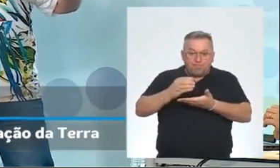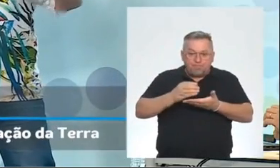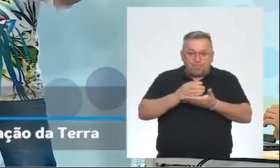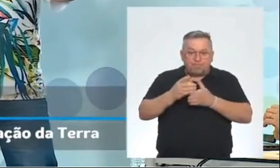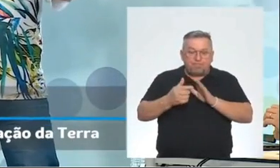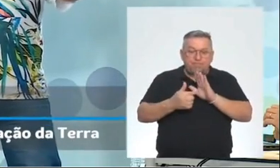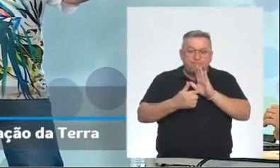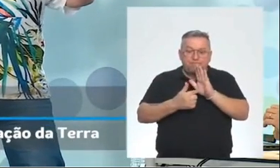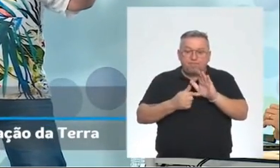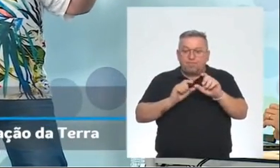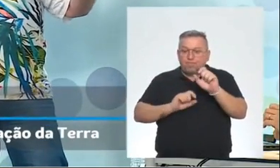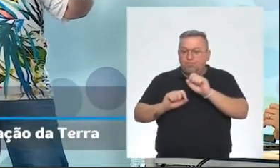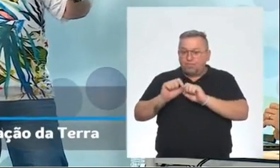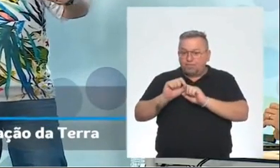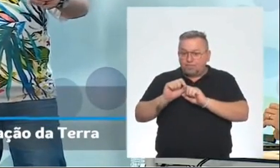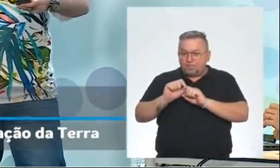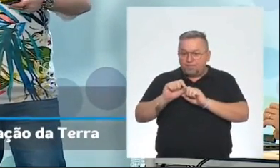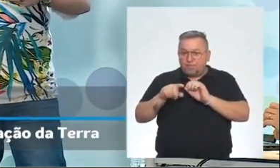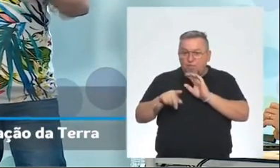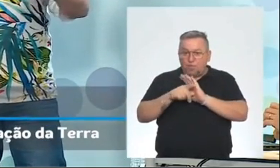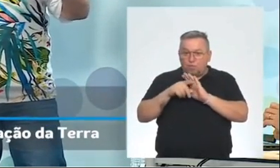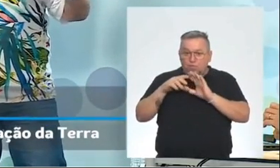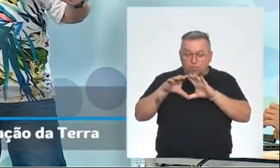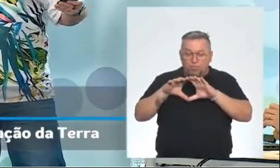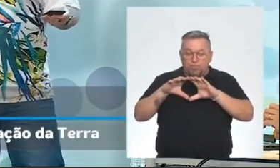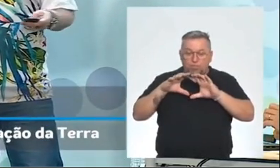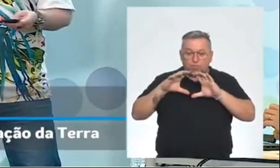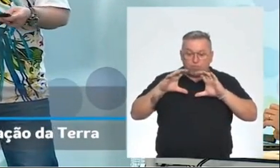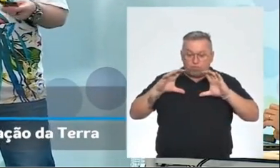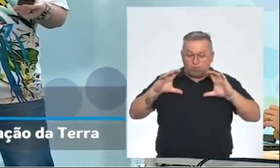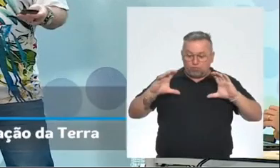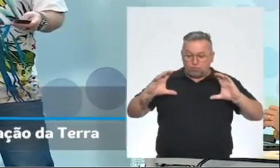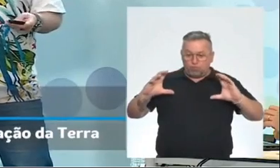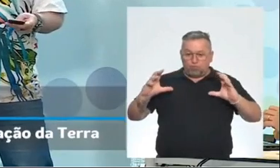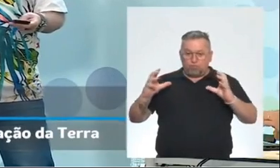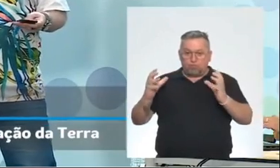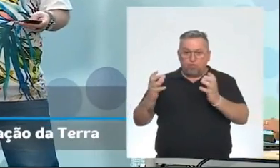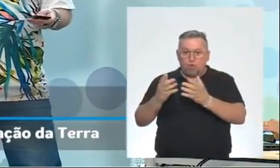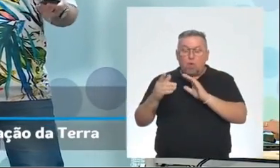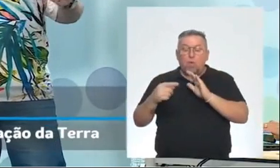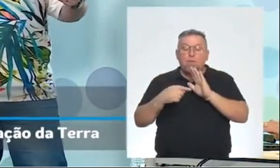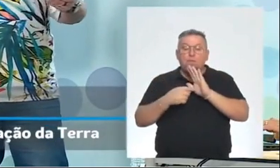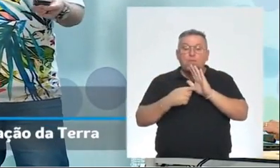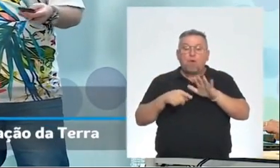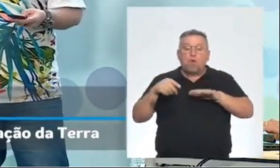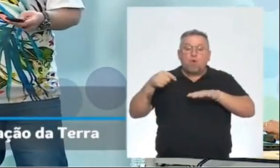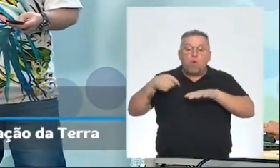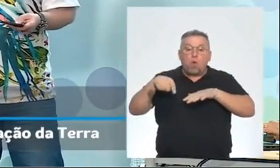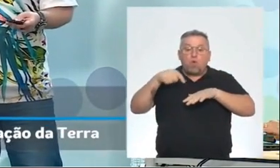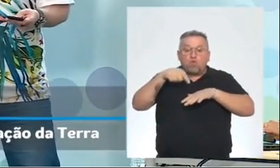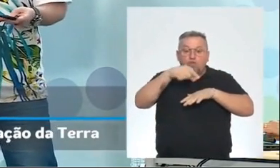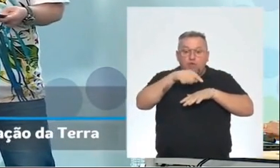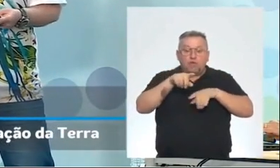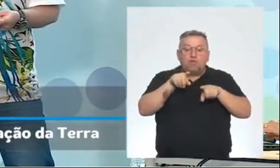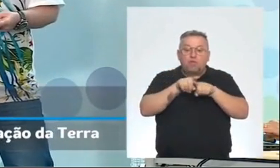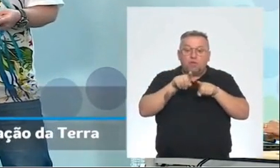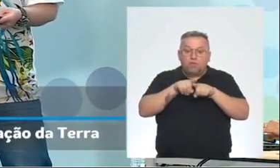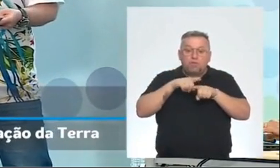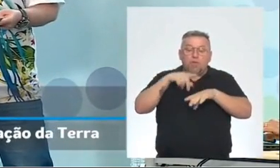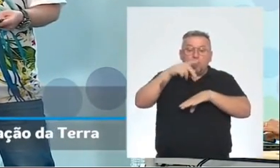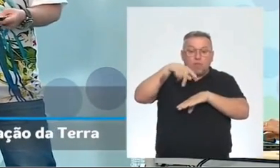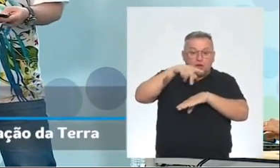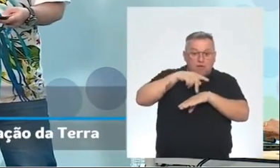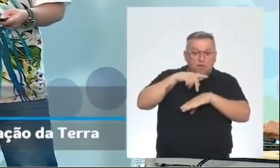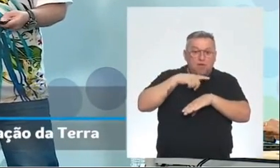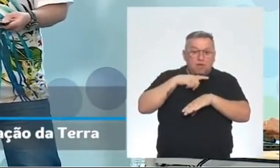né, a questão do mapa mundi mostra aí os planisférios, os continentes, os países, né? Agora a carta ela tem